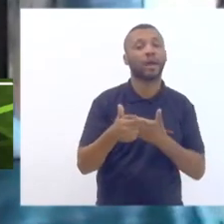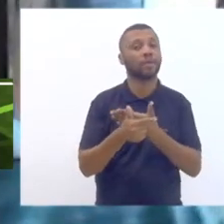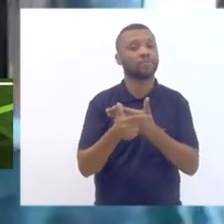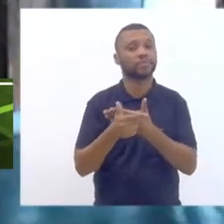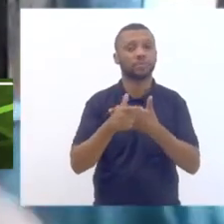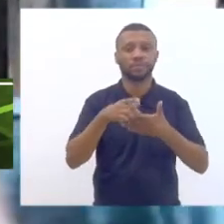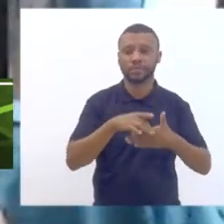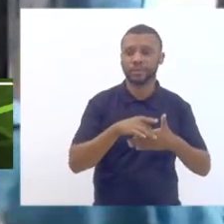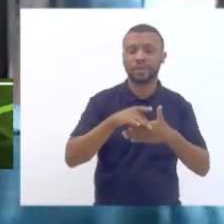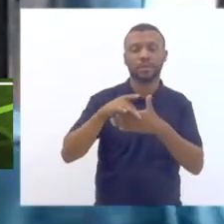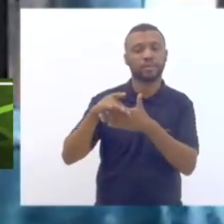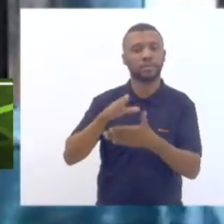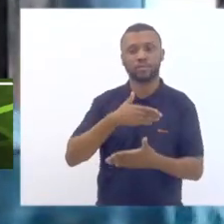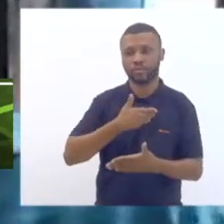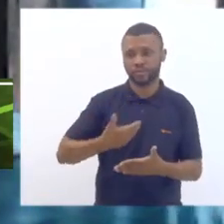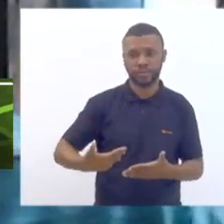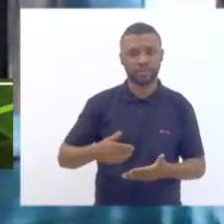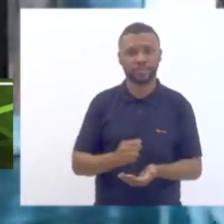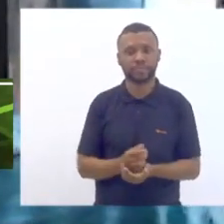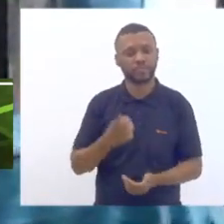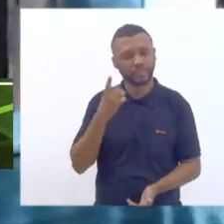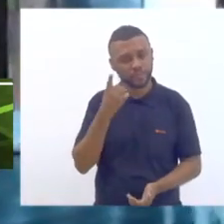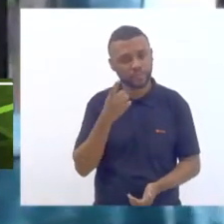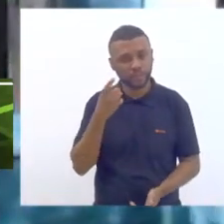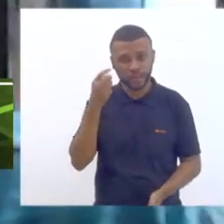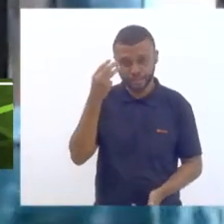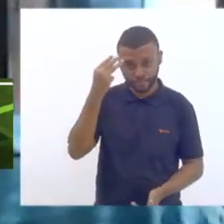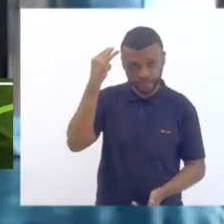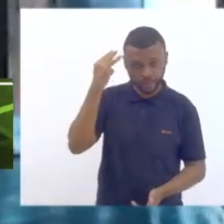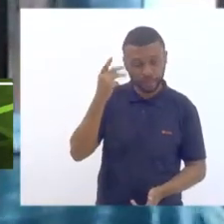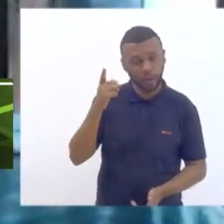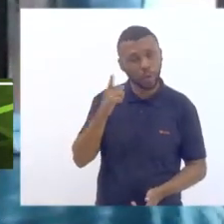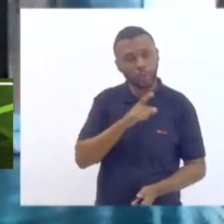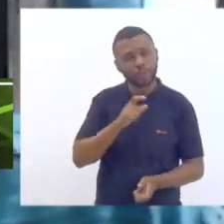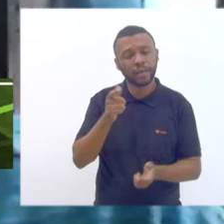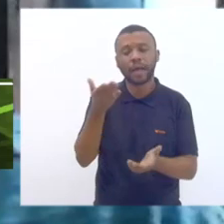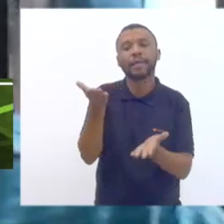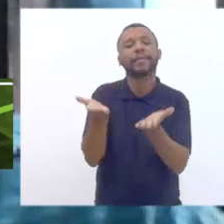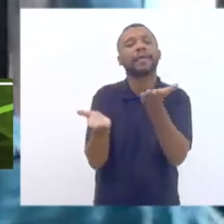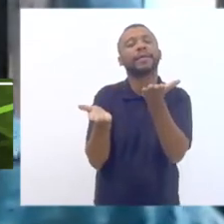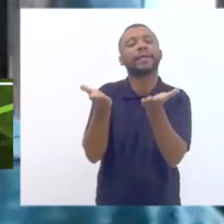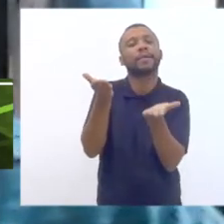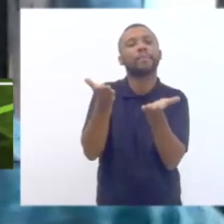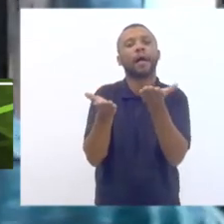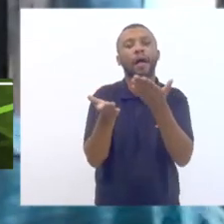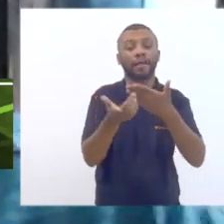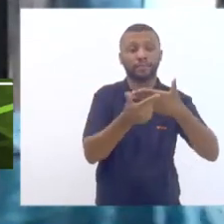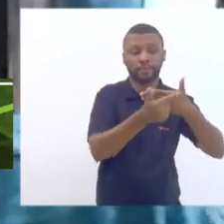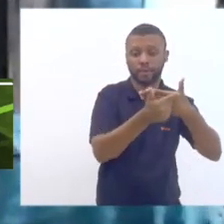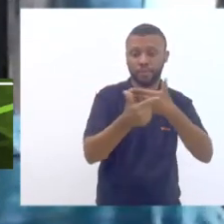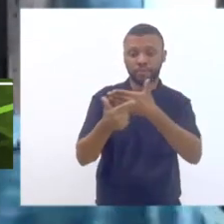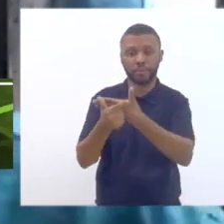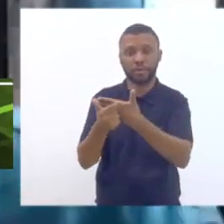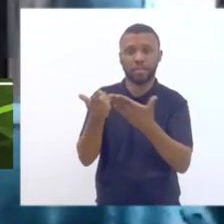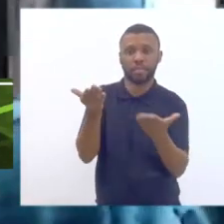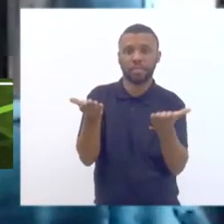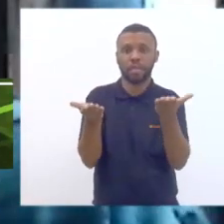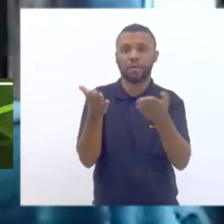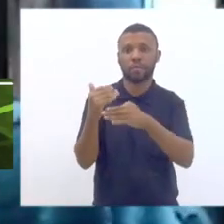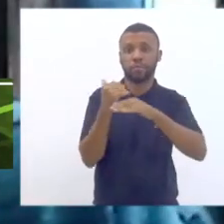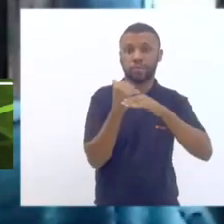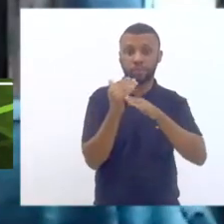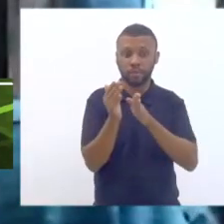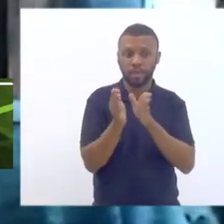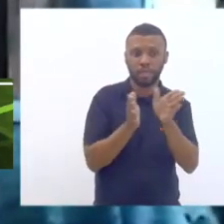líder do governo. O deputado Márcio Pacheco conseguia se equilibrar entre essas duas funções, que nem sempre vão para o mesmo